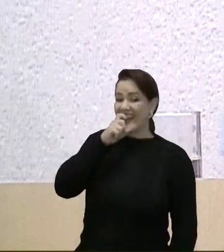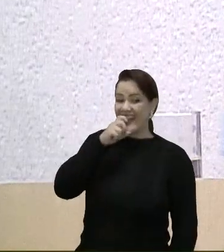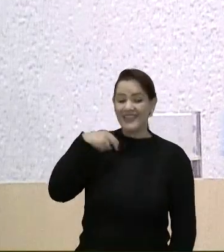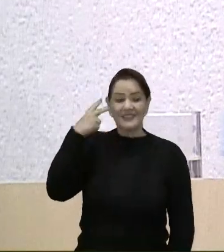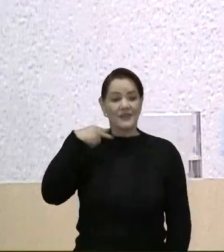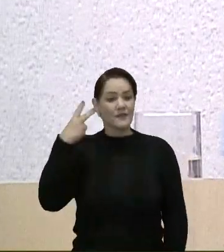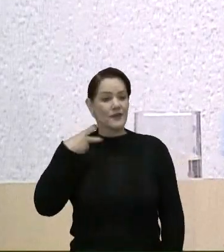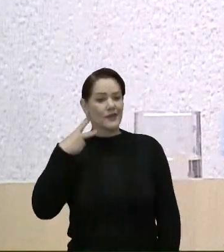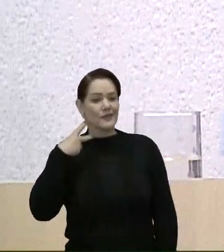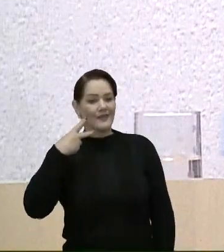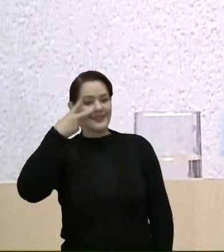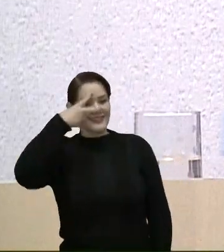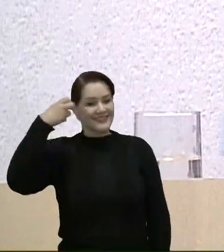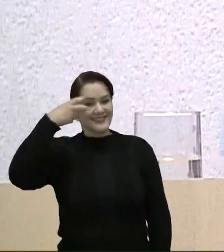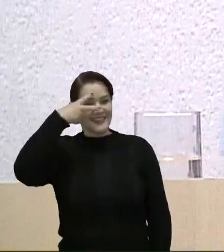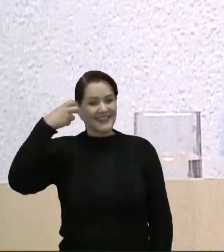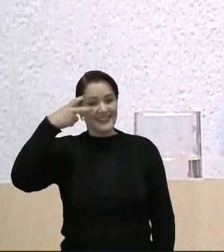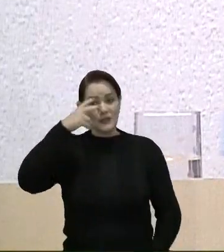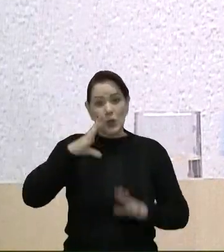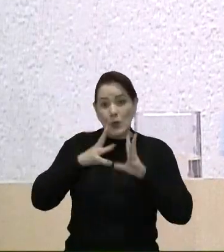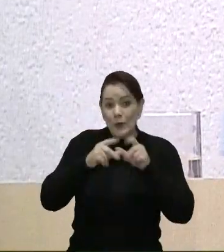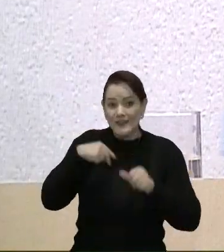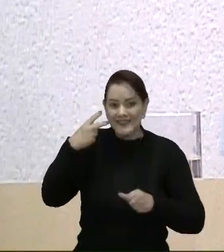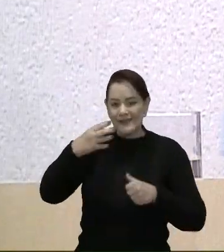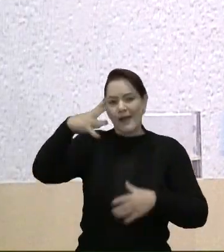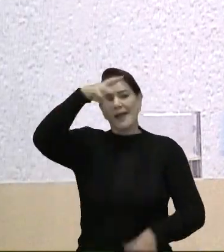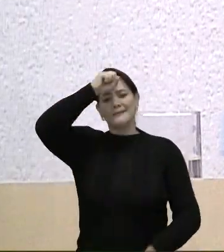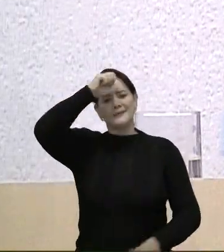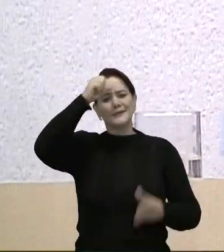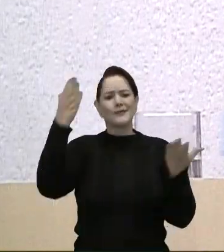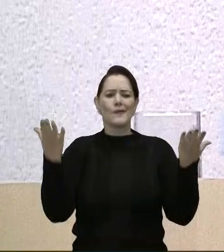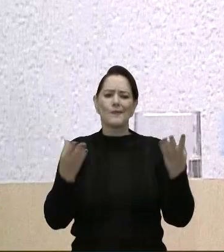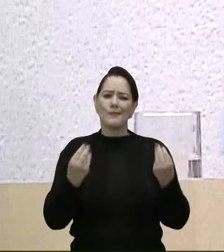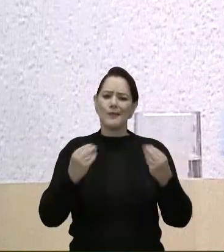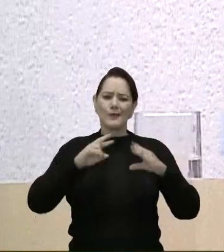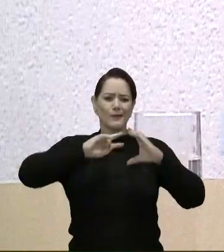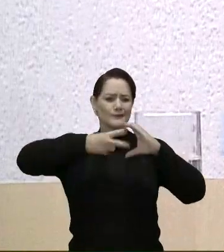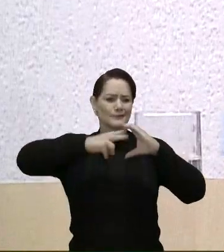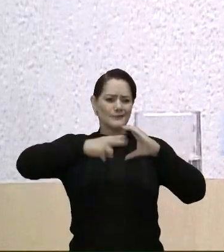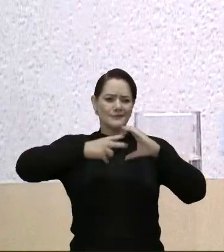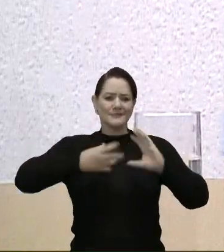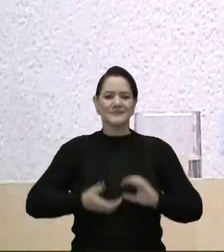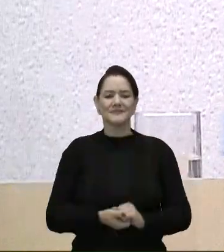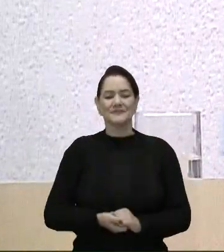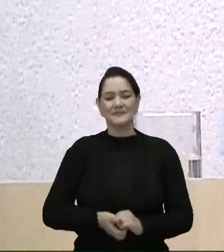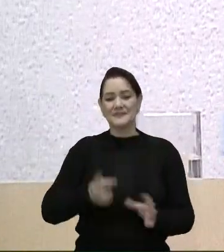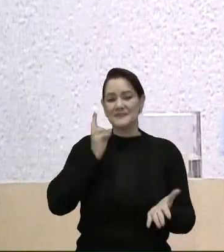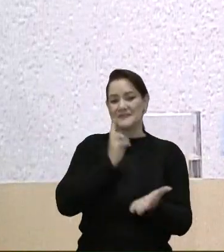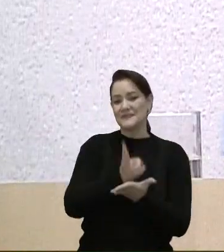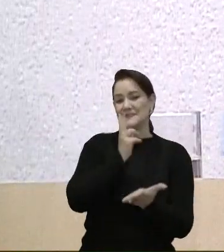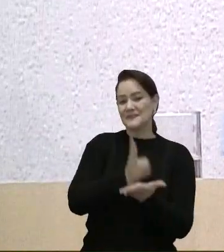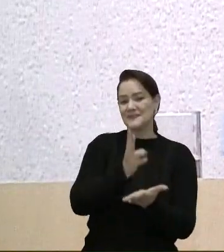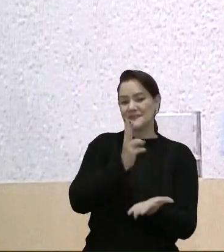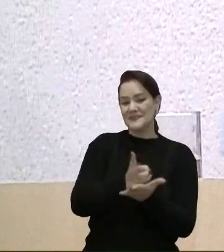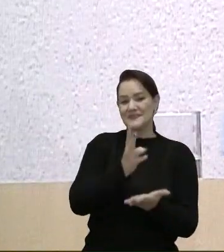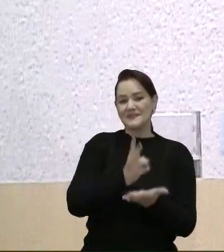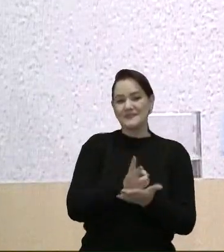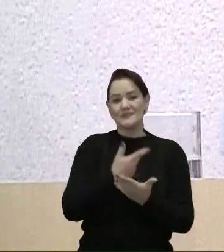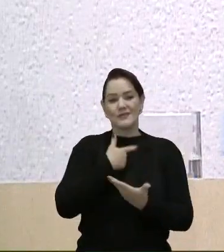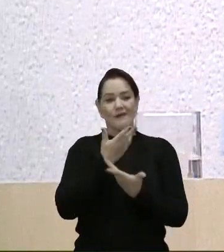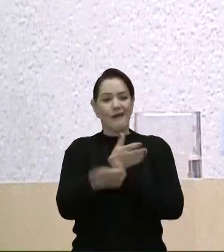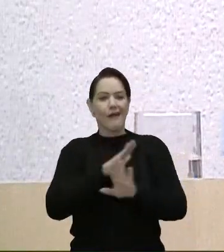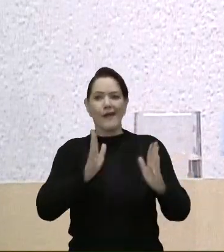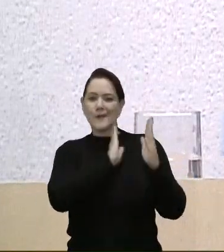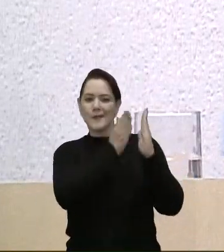outros vereadores, eu tô aprendendo muito com essa casa. E eu acho que se tudo lá acabar pra mim, eu